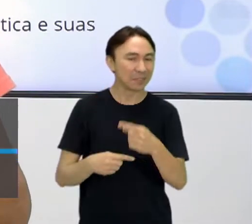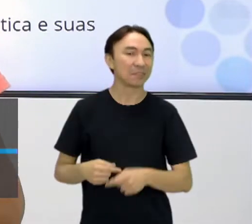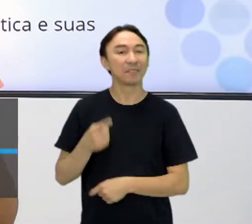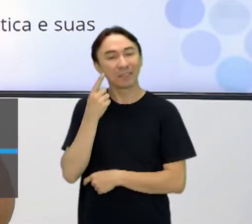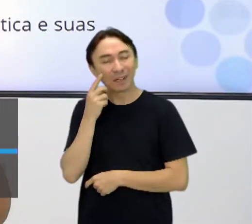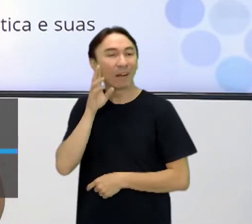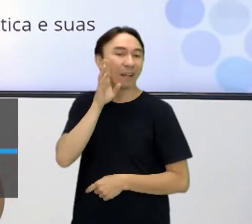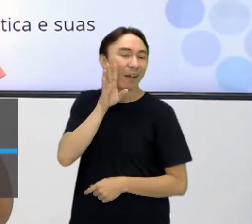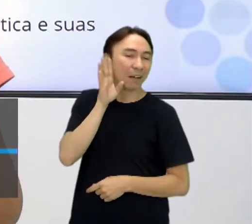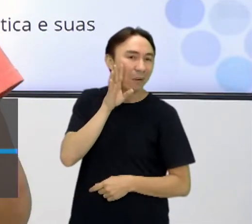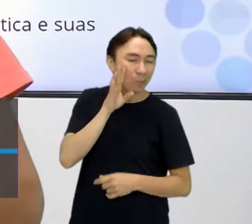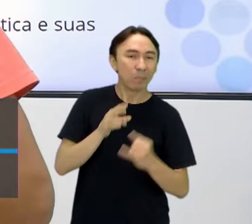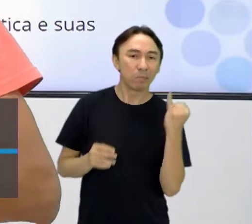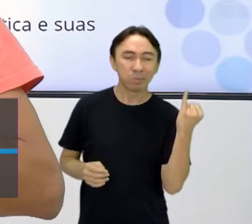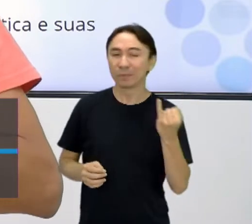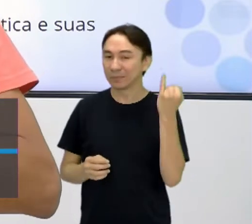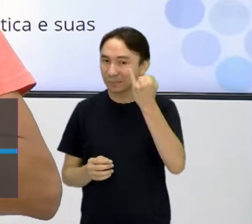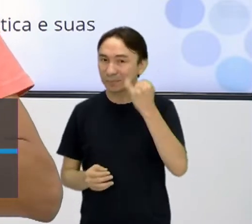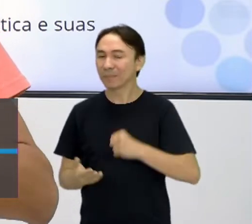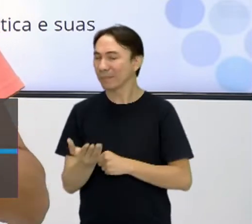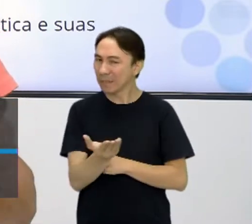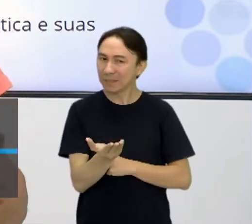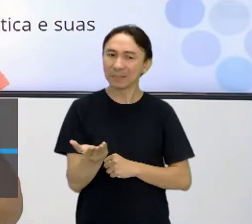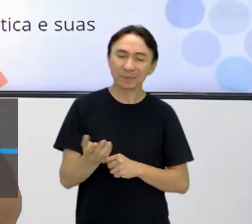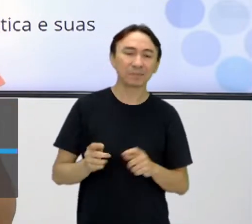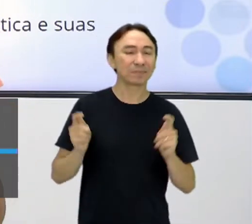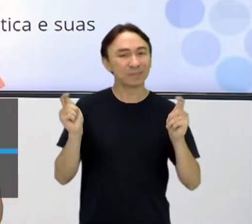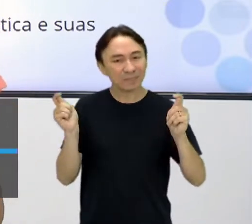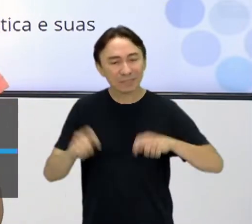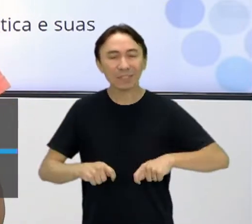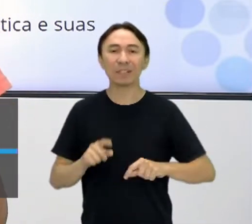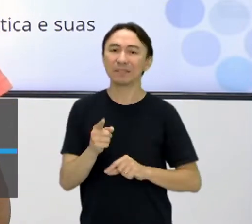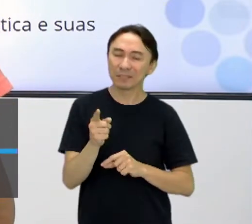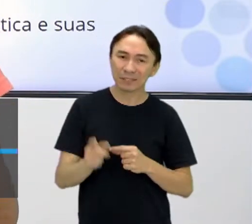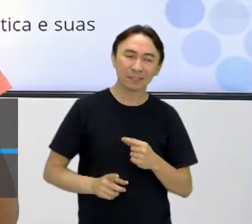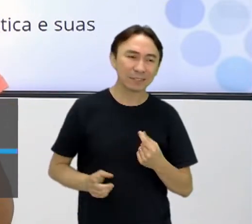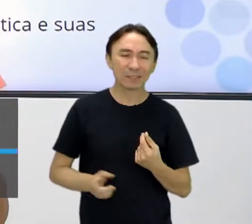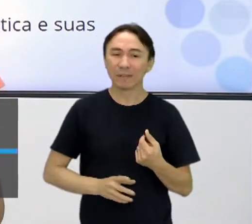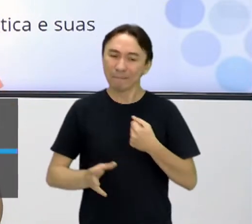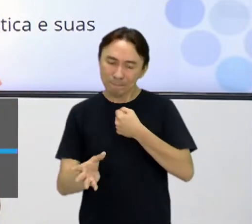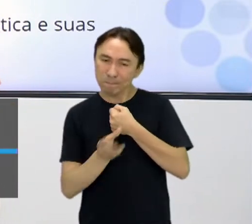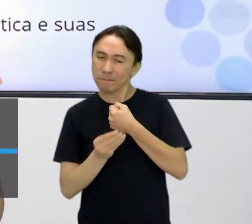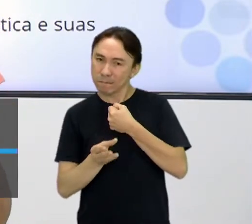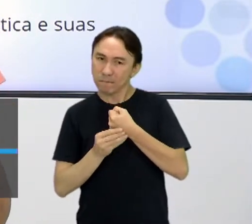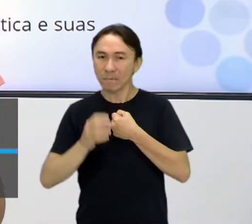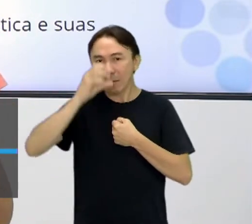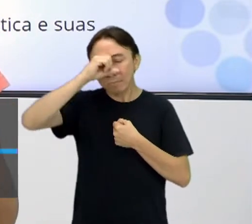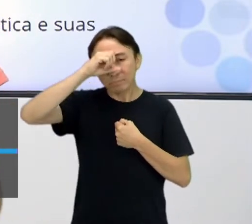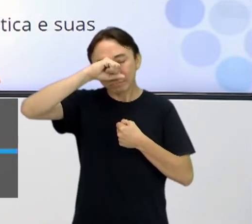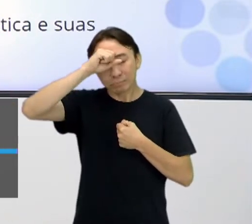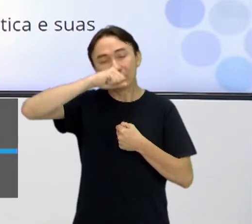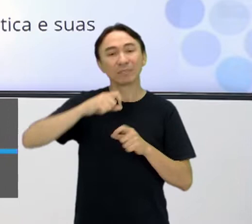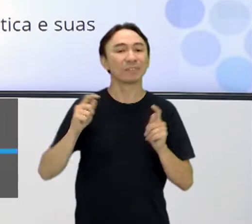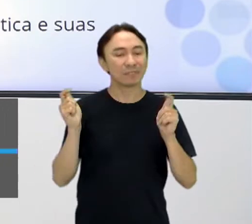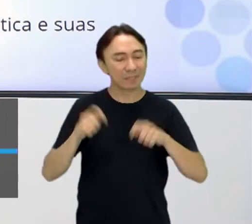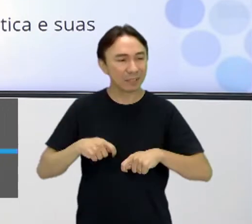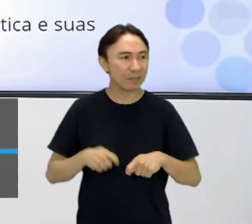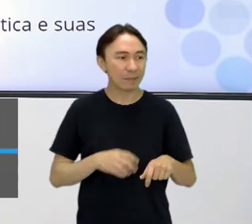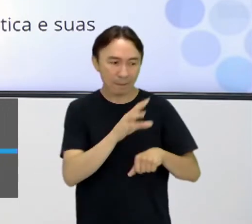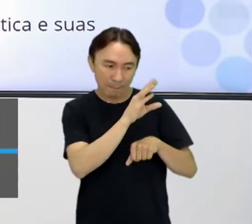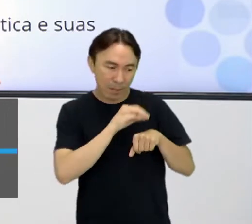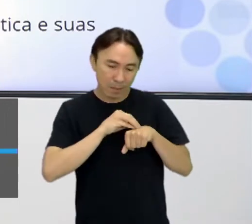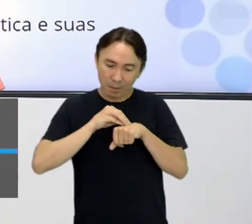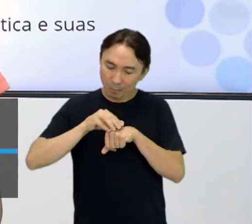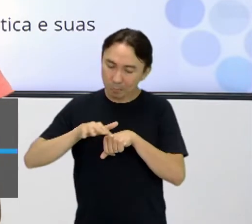né? Que você consegue aí dividir todo esse conhecimento, né, replicar todas essas ideias que a gente tenta,